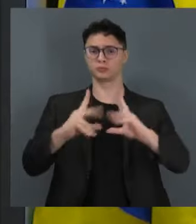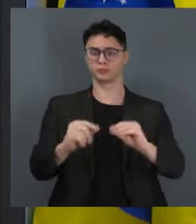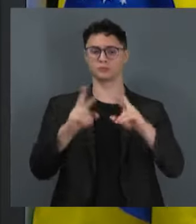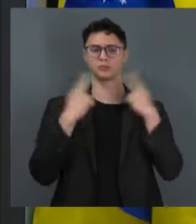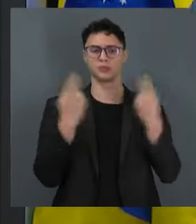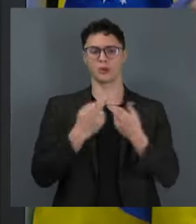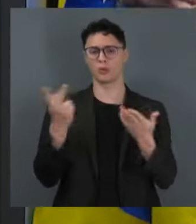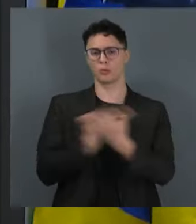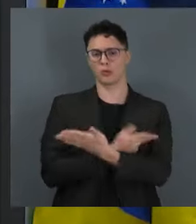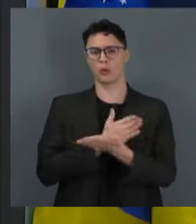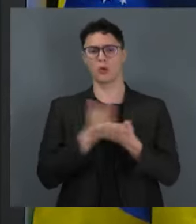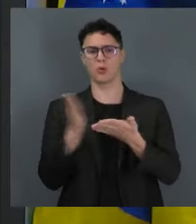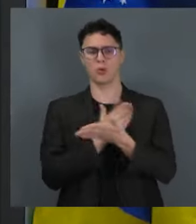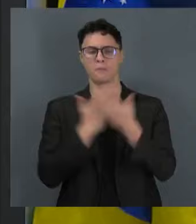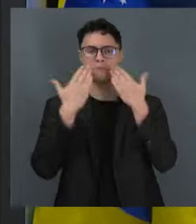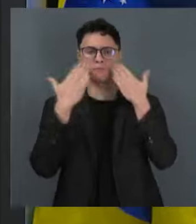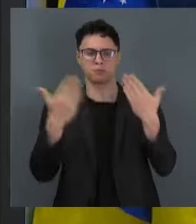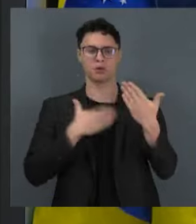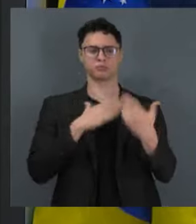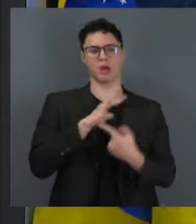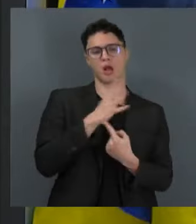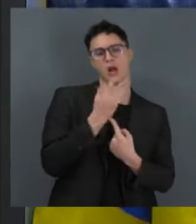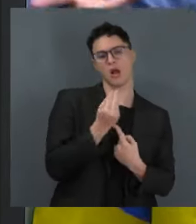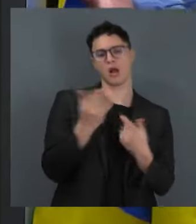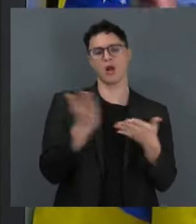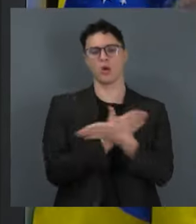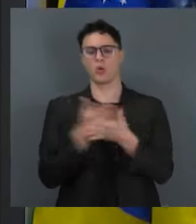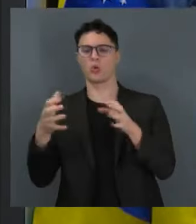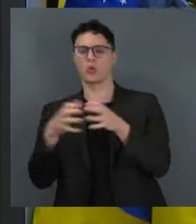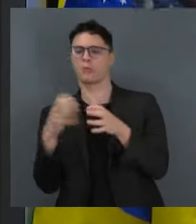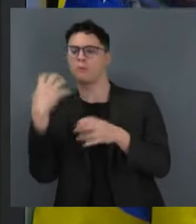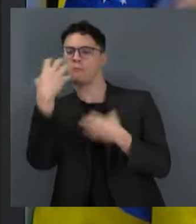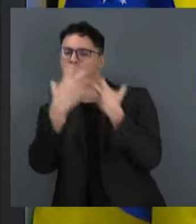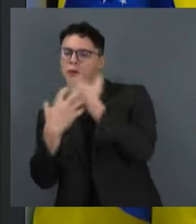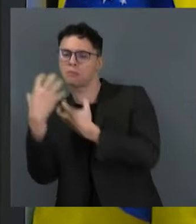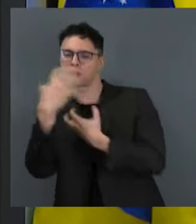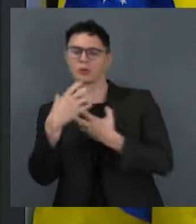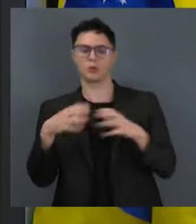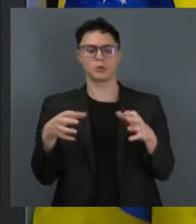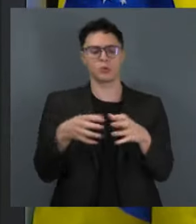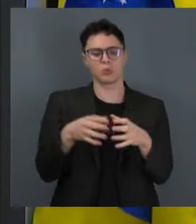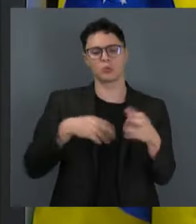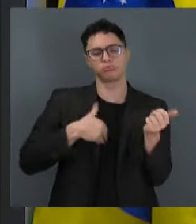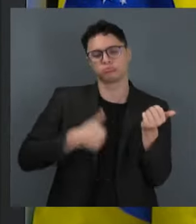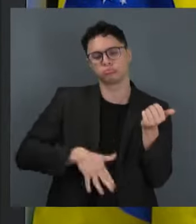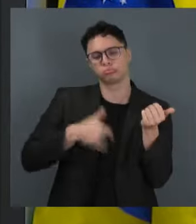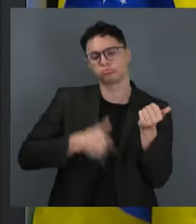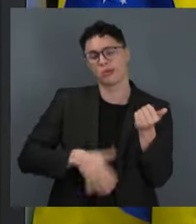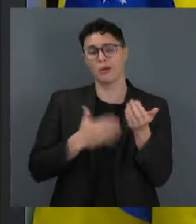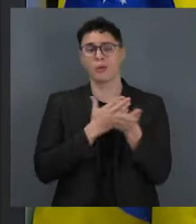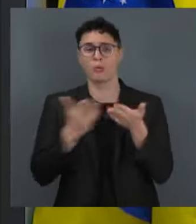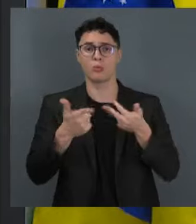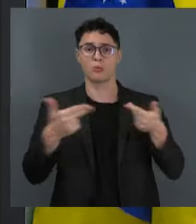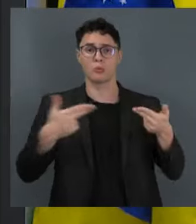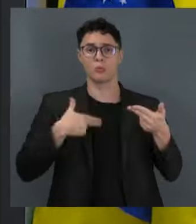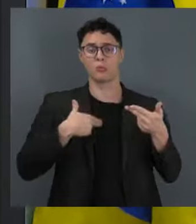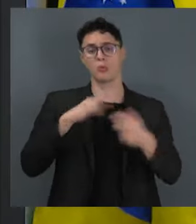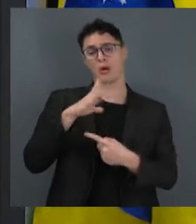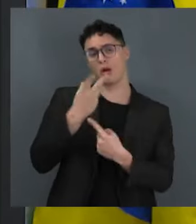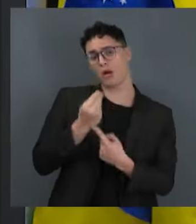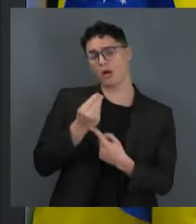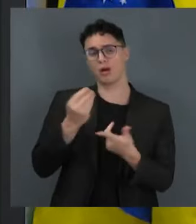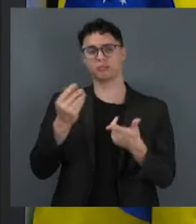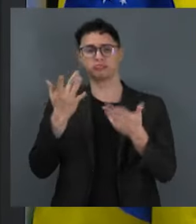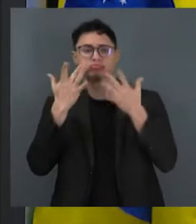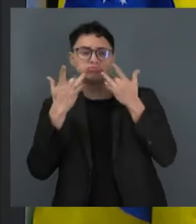alguma apresentação artística a uma um grupo cantando um grupo eh tocando algum instrumento e apresentação artística é